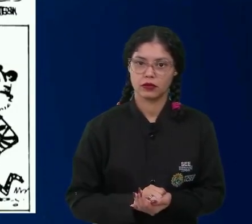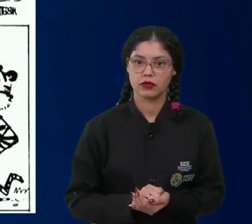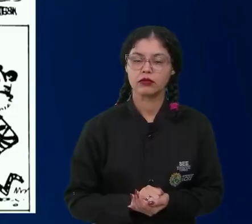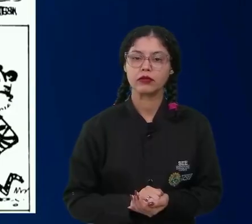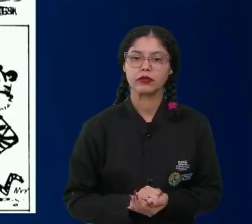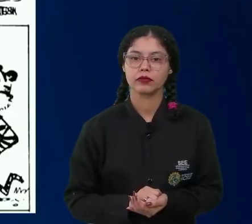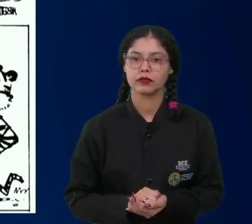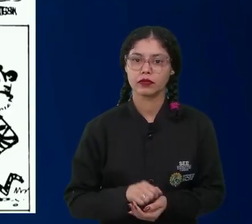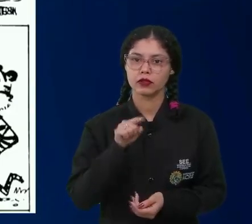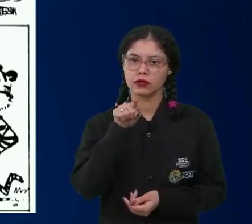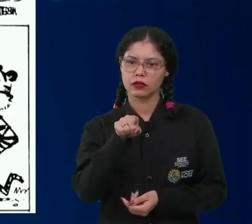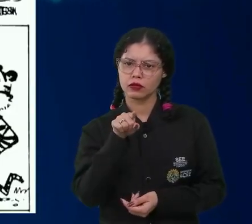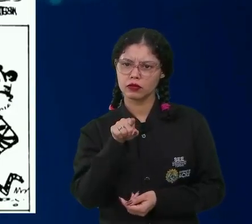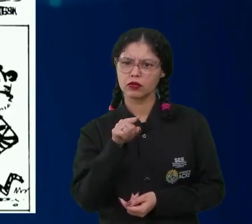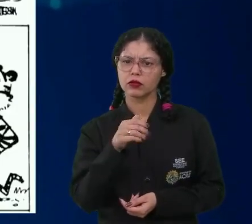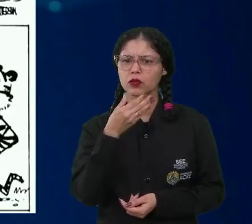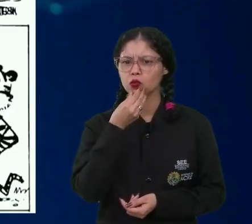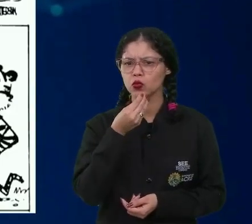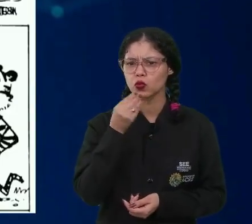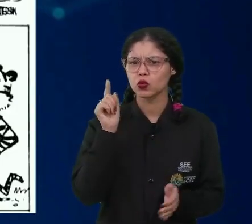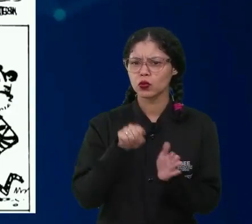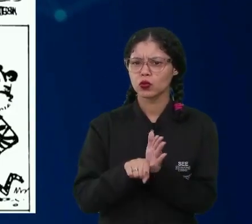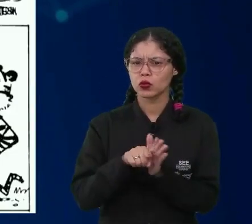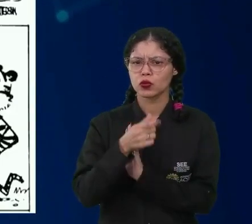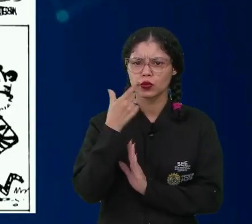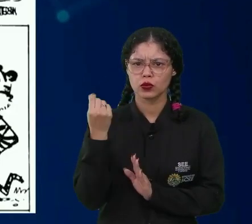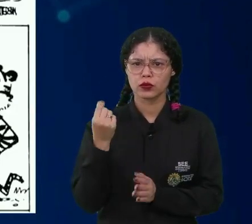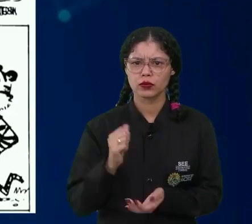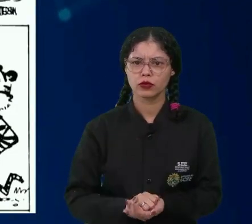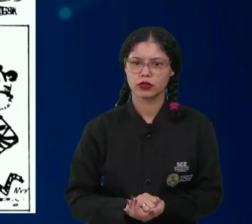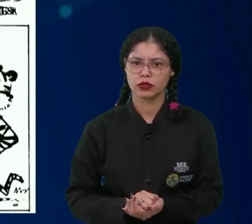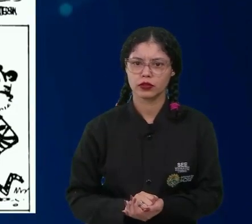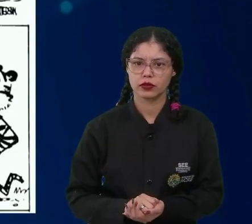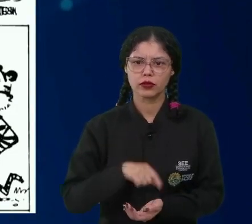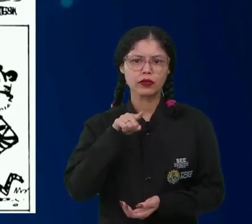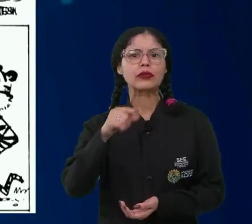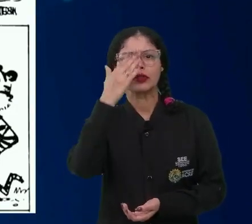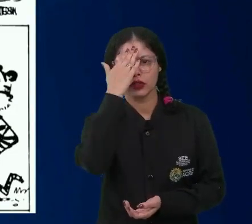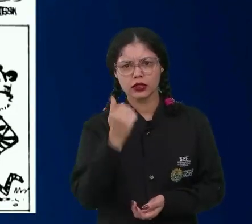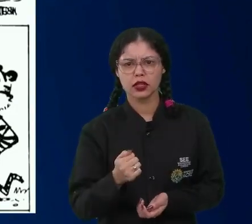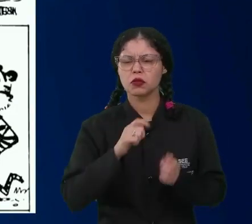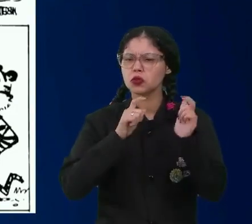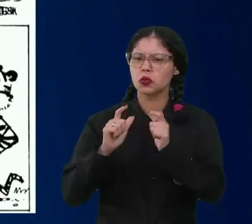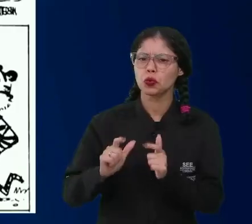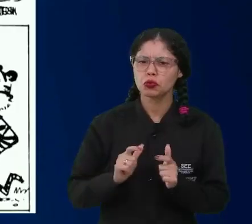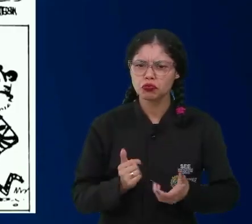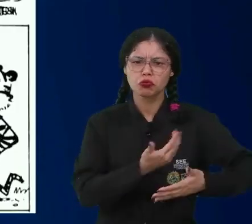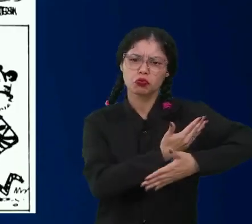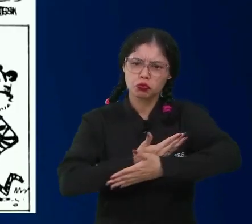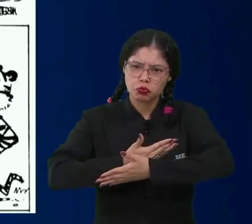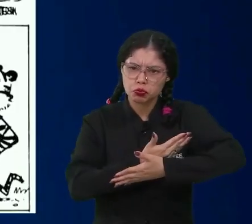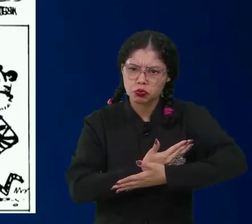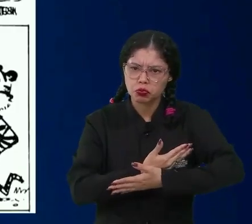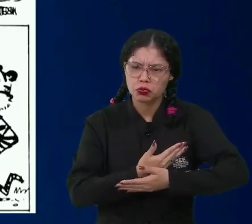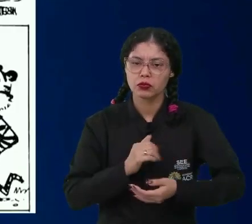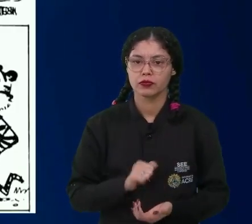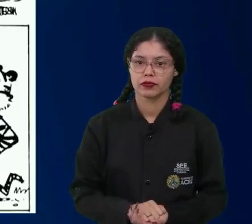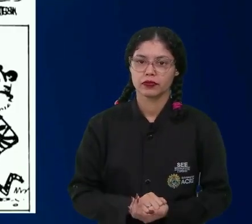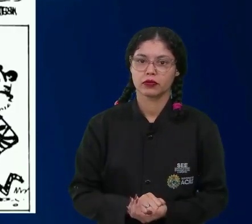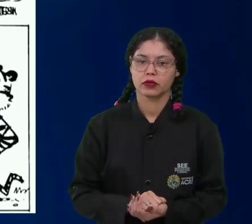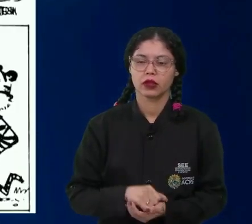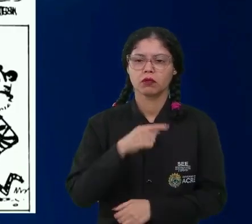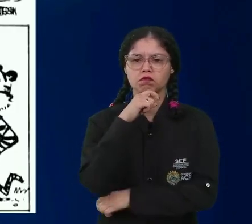quadrinho, o menino pergunta para o gato o seguinte: você sabe de onde vêm os bebês? Aí o